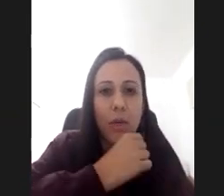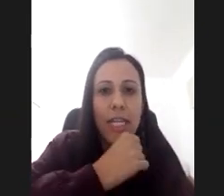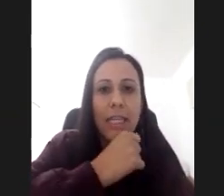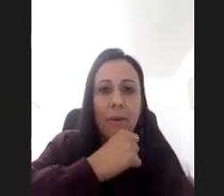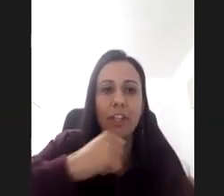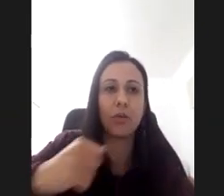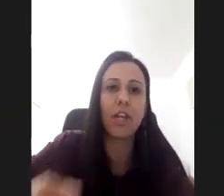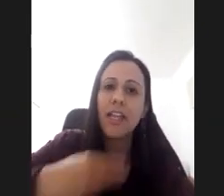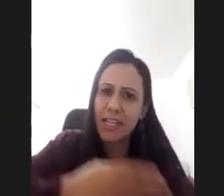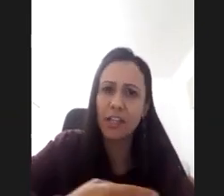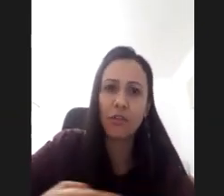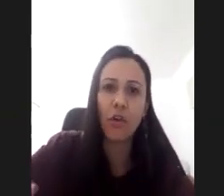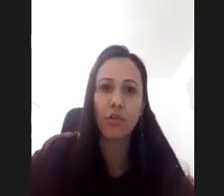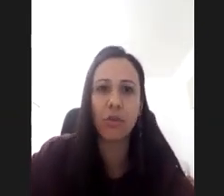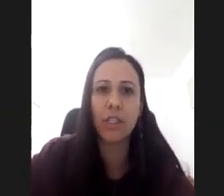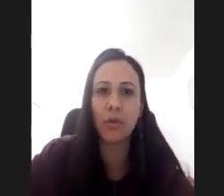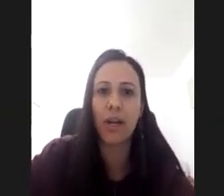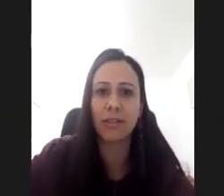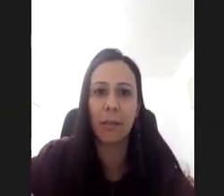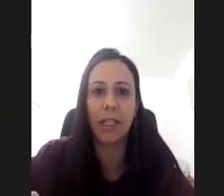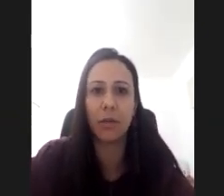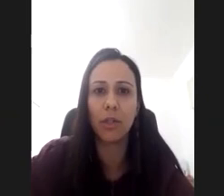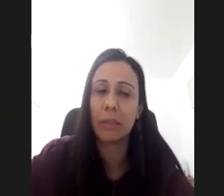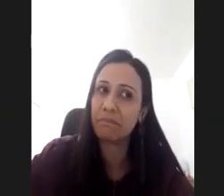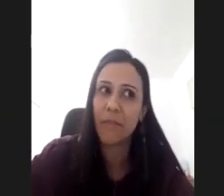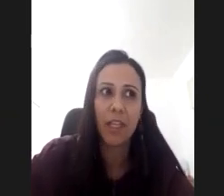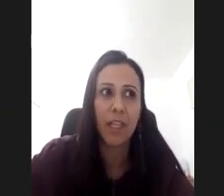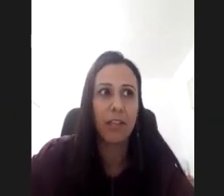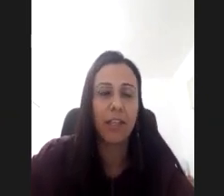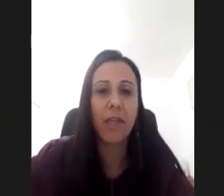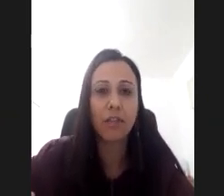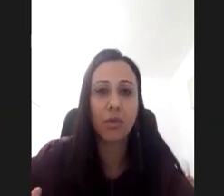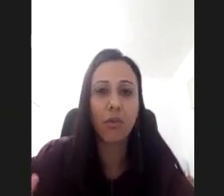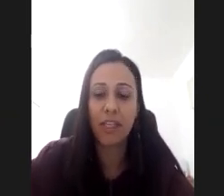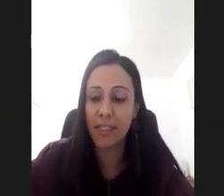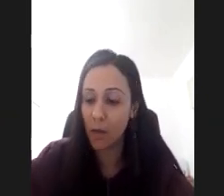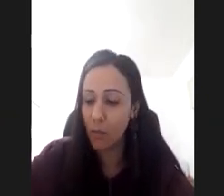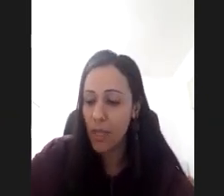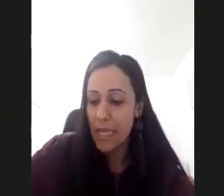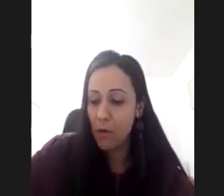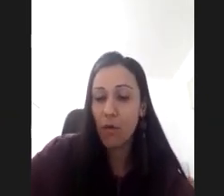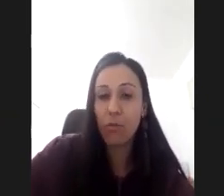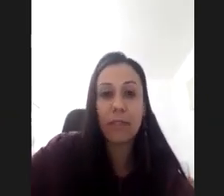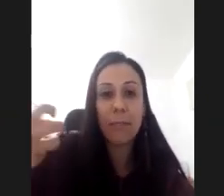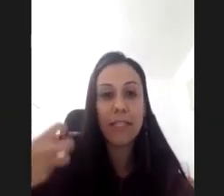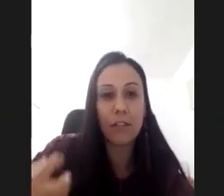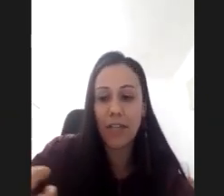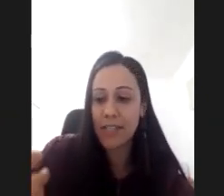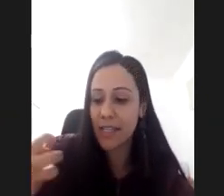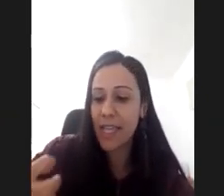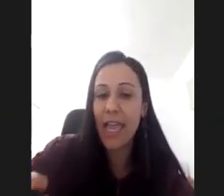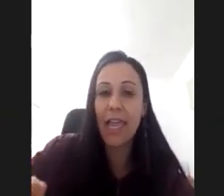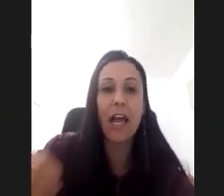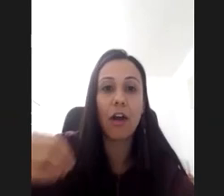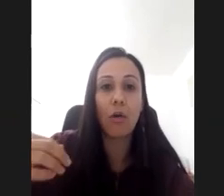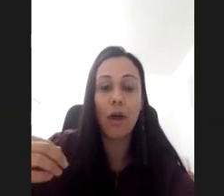saiu da prefeitura. Será que isso foi construído com a classe trabalhadora? Tenho minhas dúvidas. Então, o que eu pretendo trazer